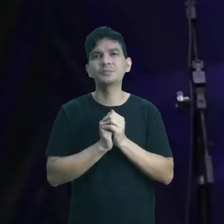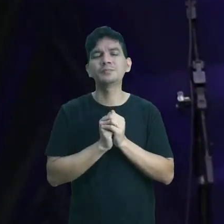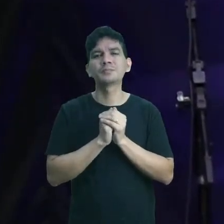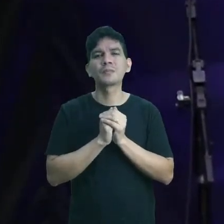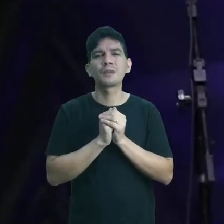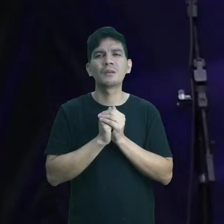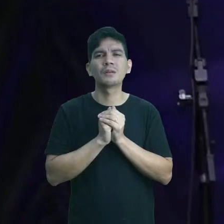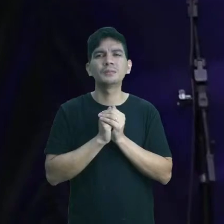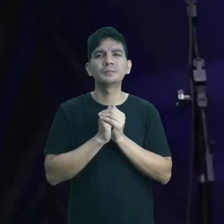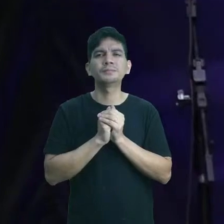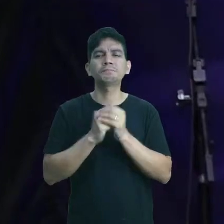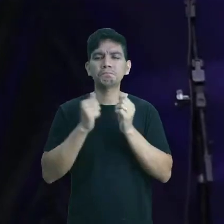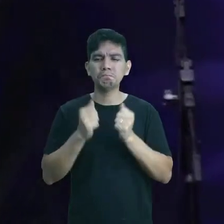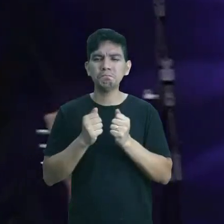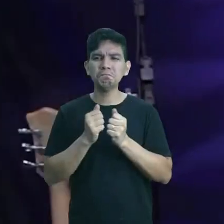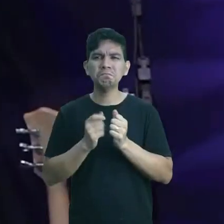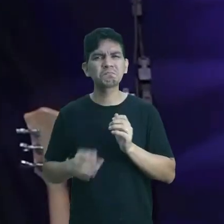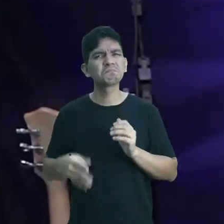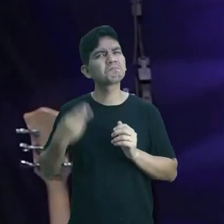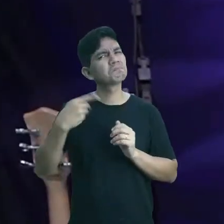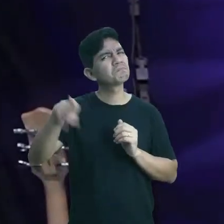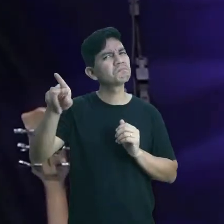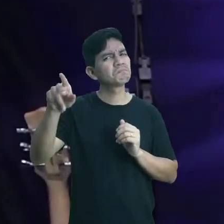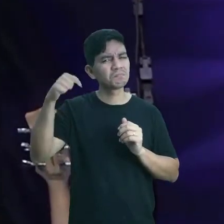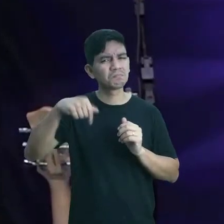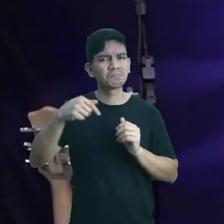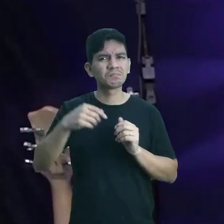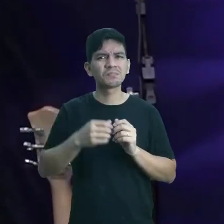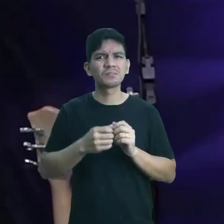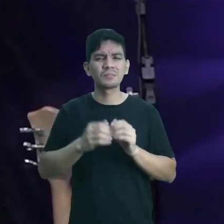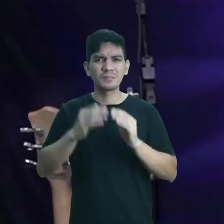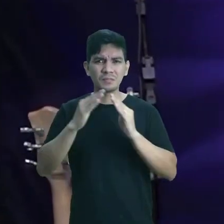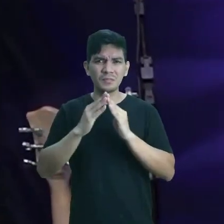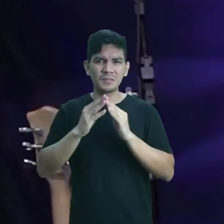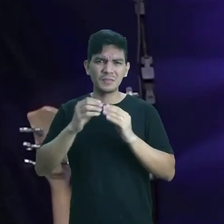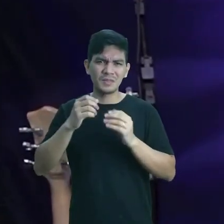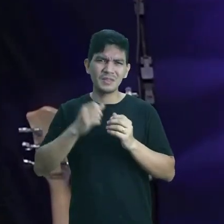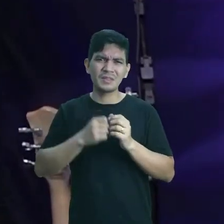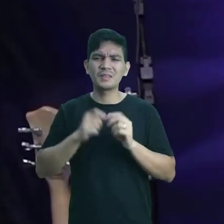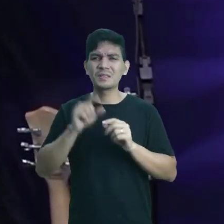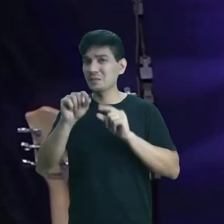daqui essa noite decididos em nossos corações a